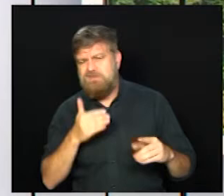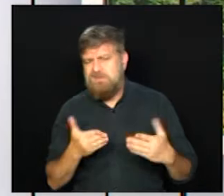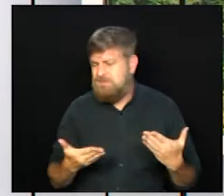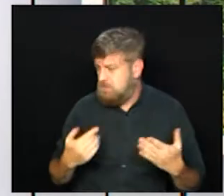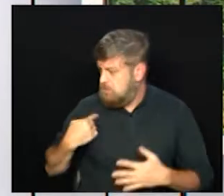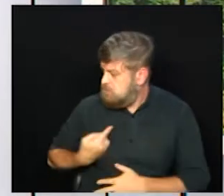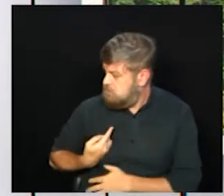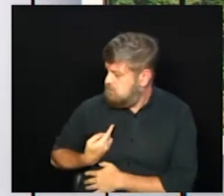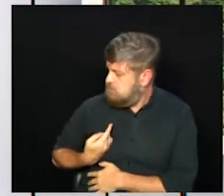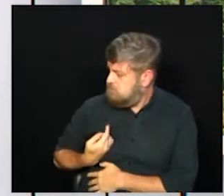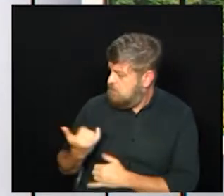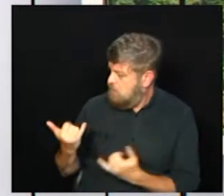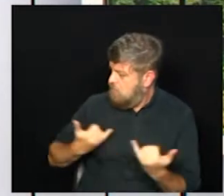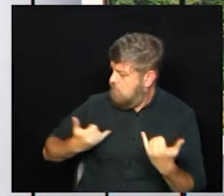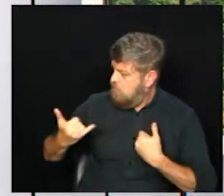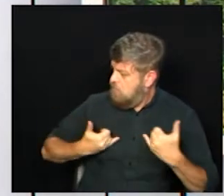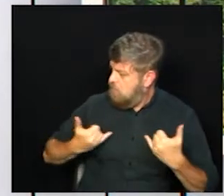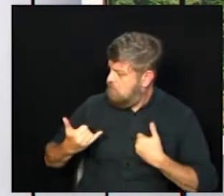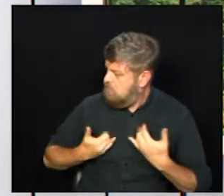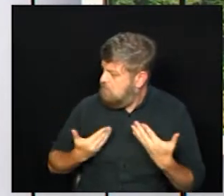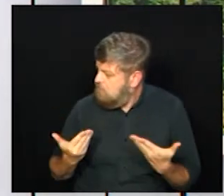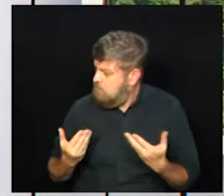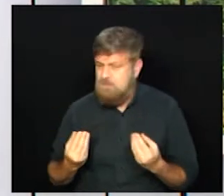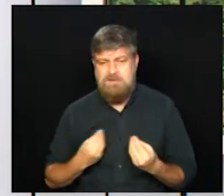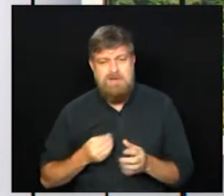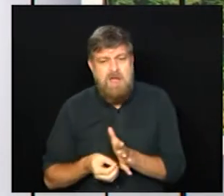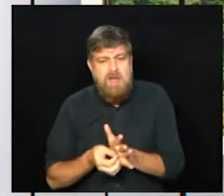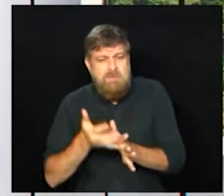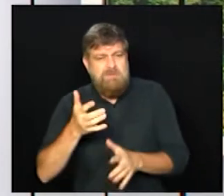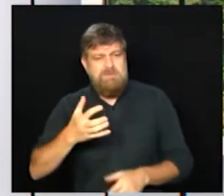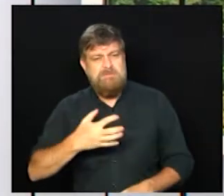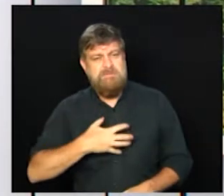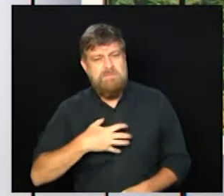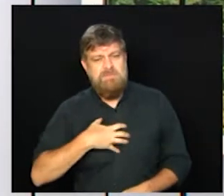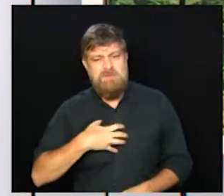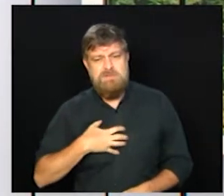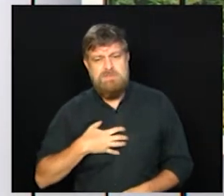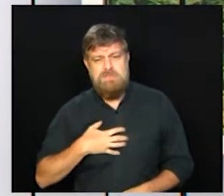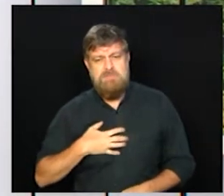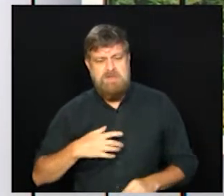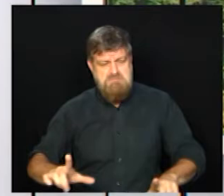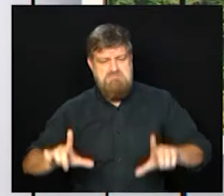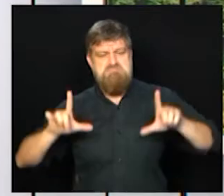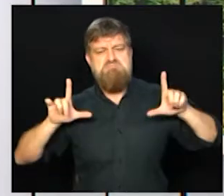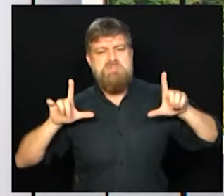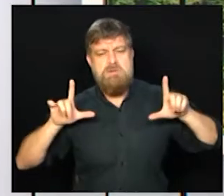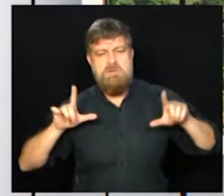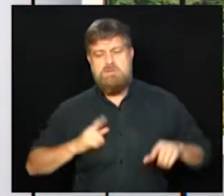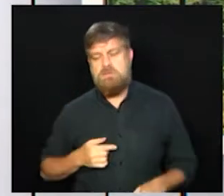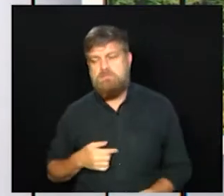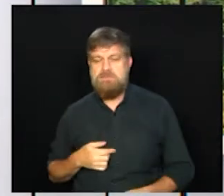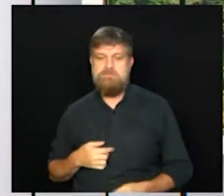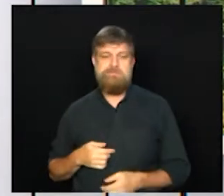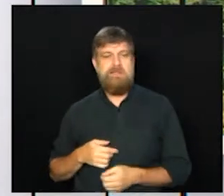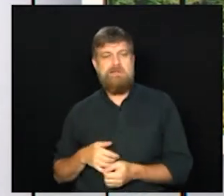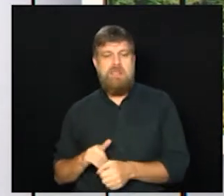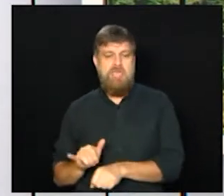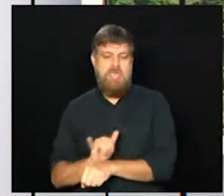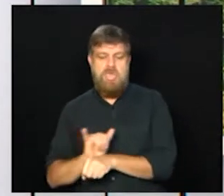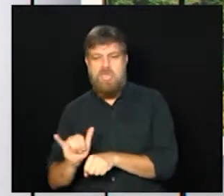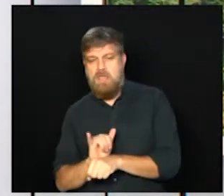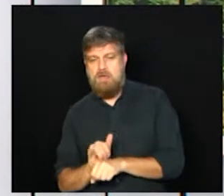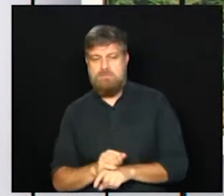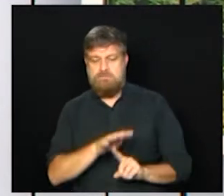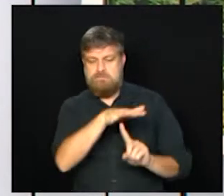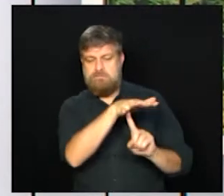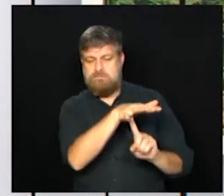ouve muito presente, algumas vezes de uma forma mais escancarada, outras de formas mais sutis, mas é sempre esse processo